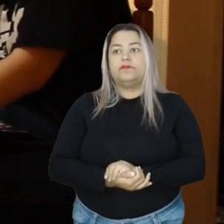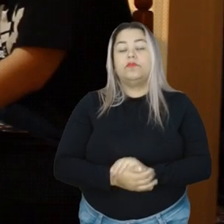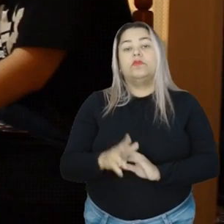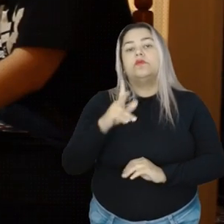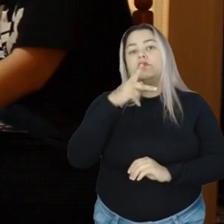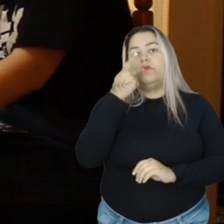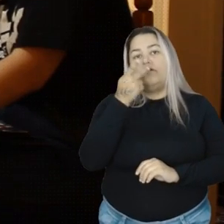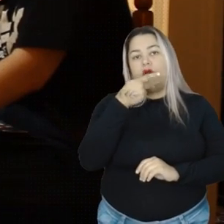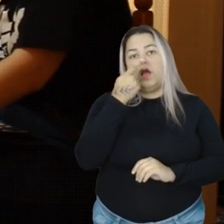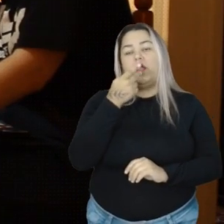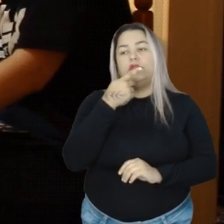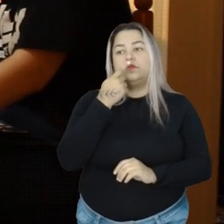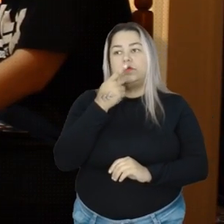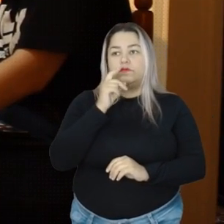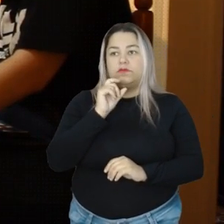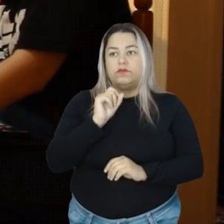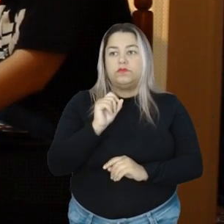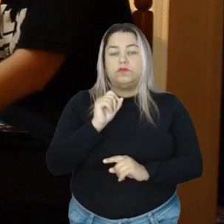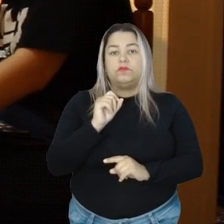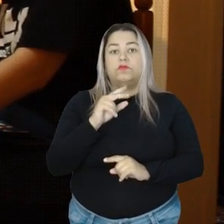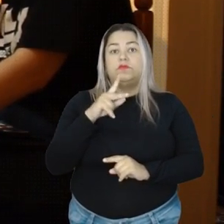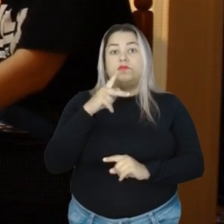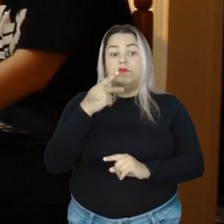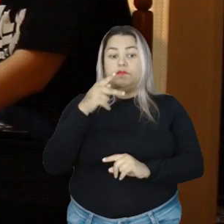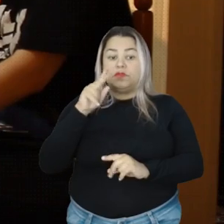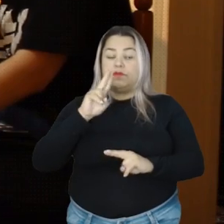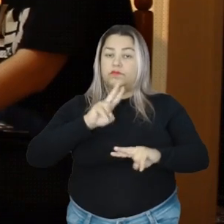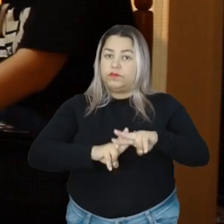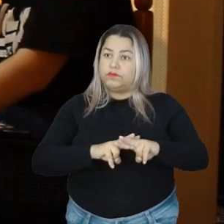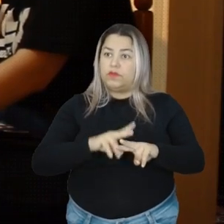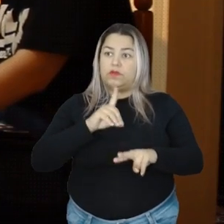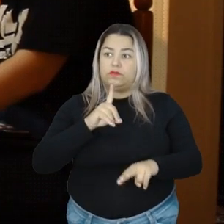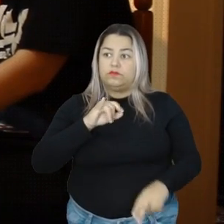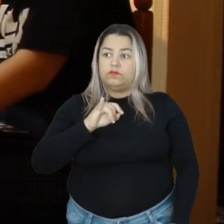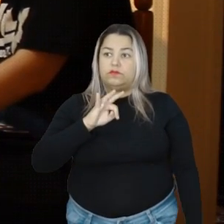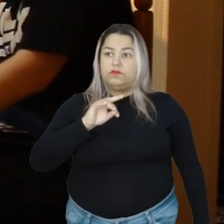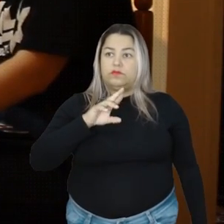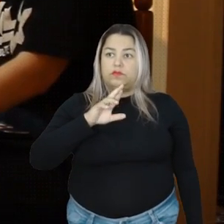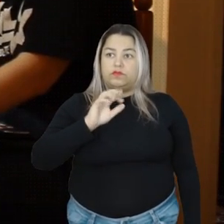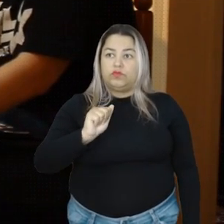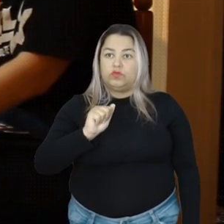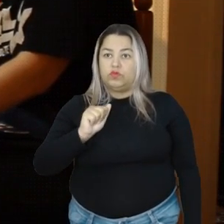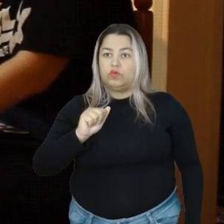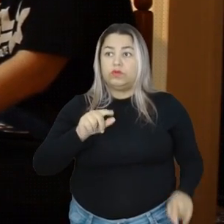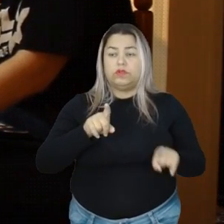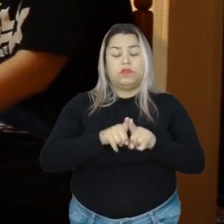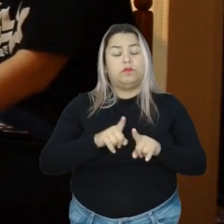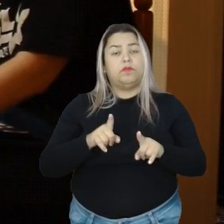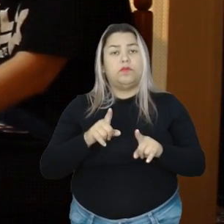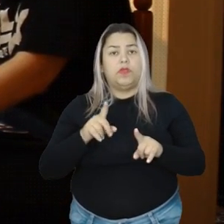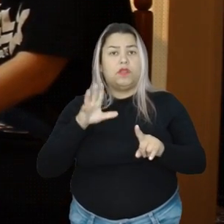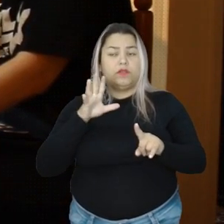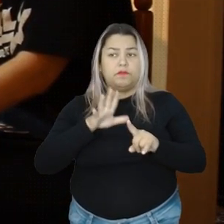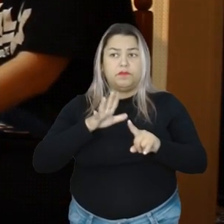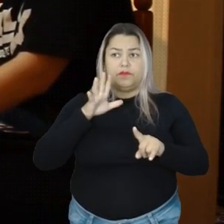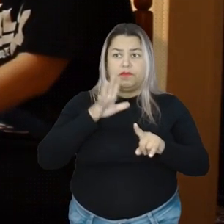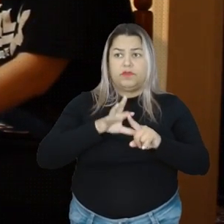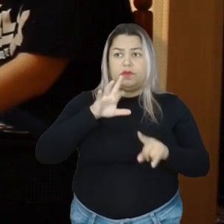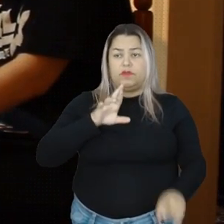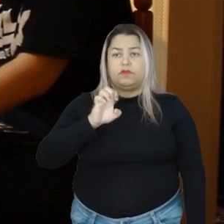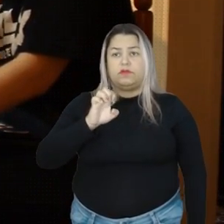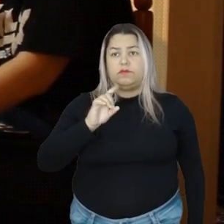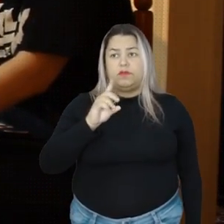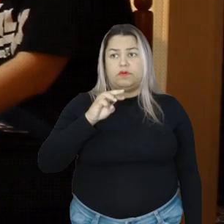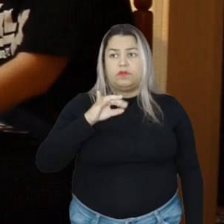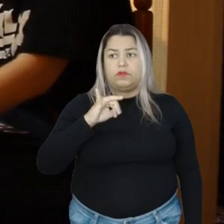Falamos da sua prisão, da ditadura militar, falamos da perseguição. E depois da redemocratização, a